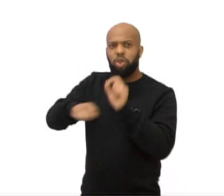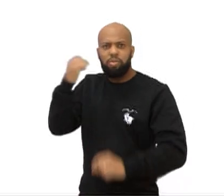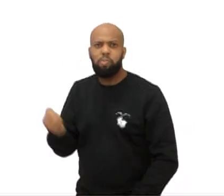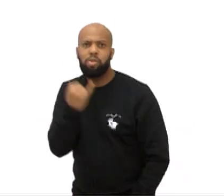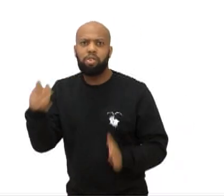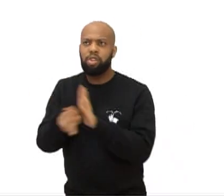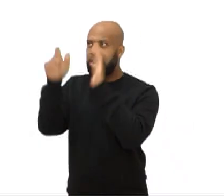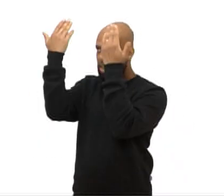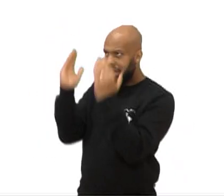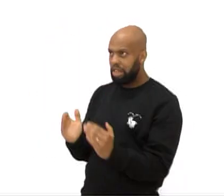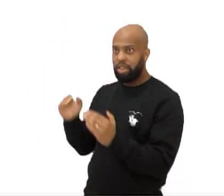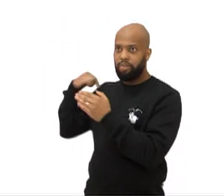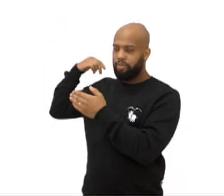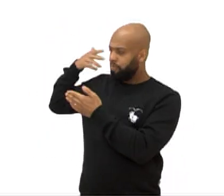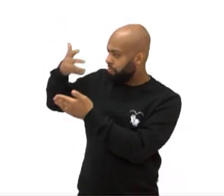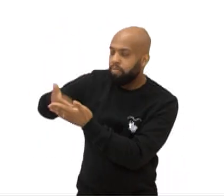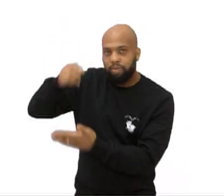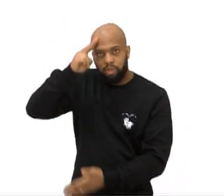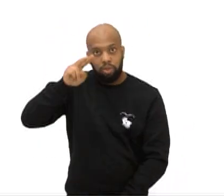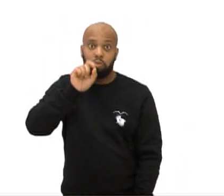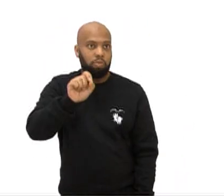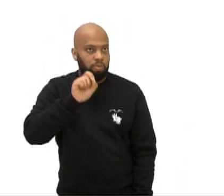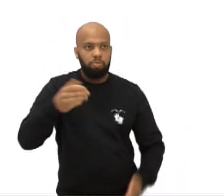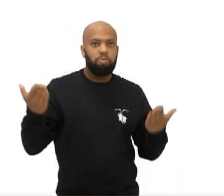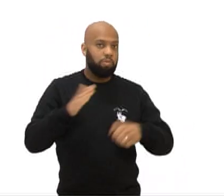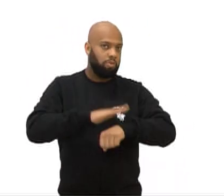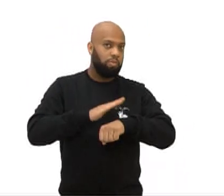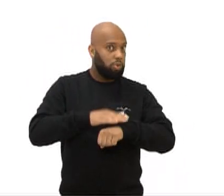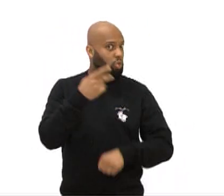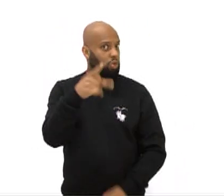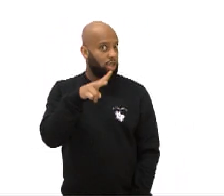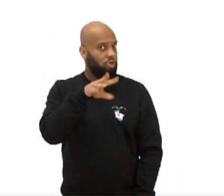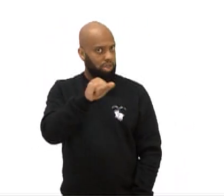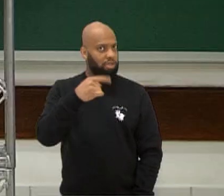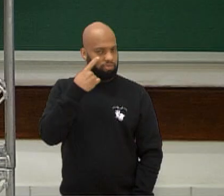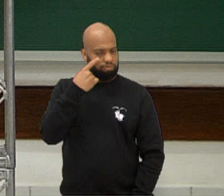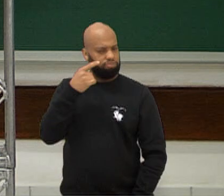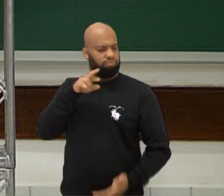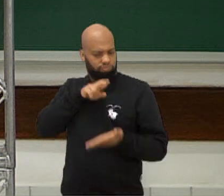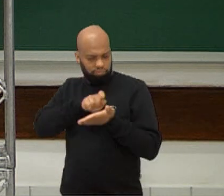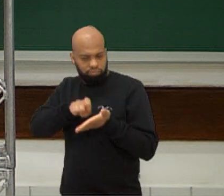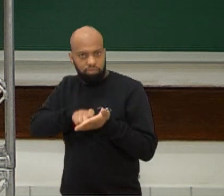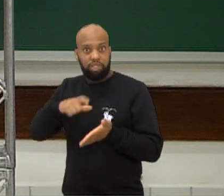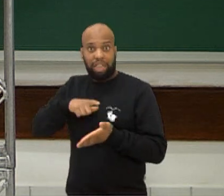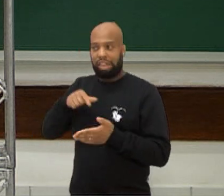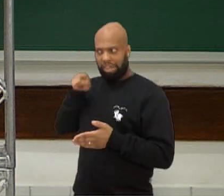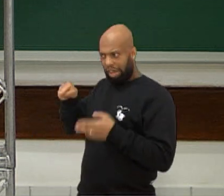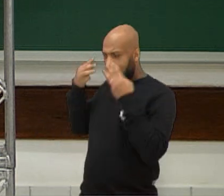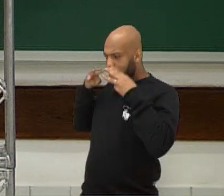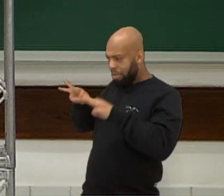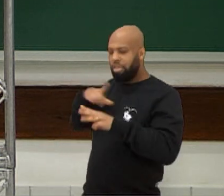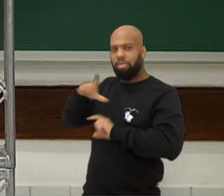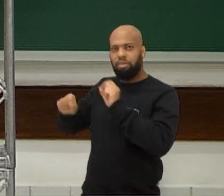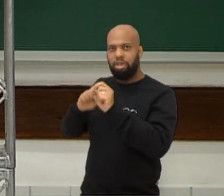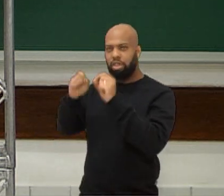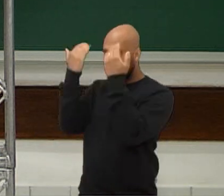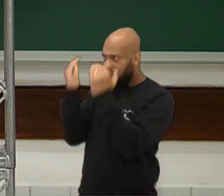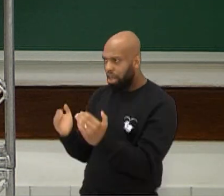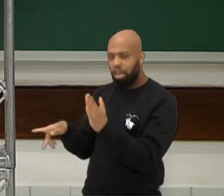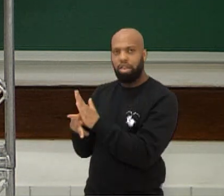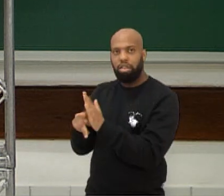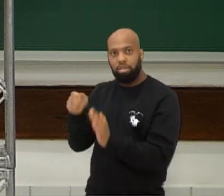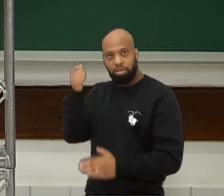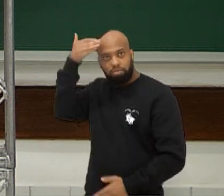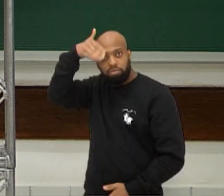para a análise histórica? Então, Maquiavel vai fazer essa análise ali da República de Roma. Qual